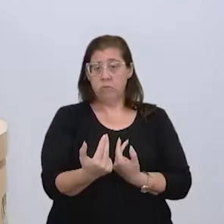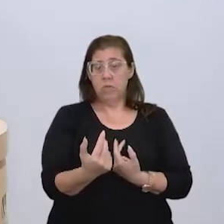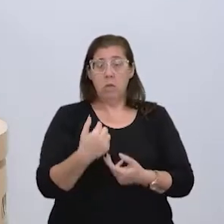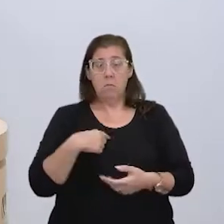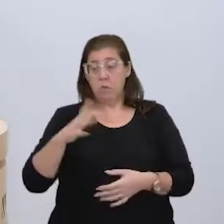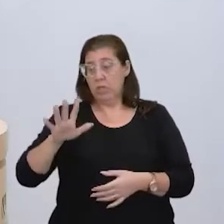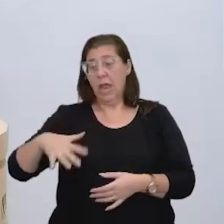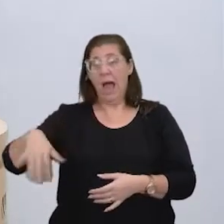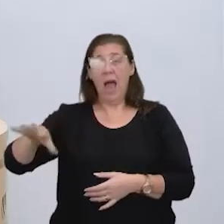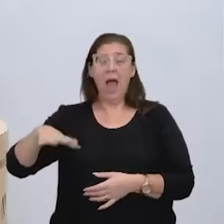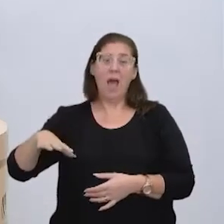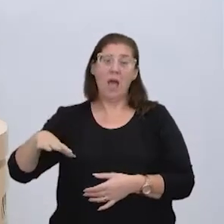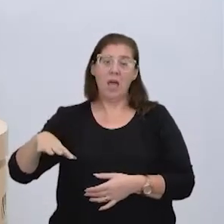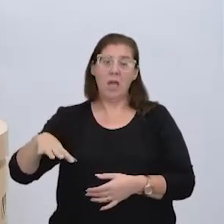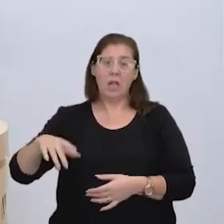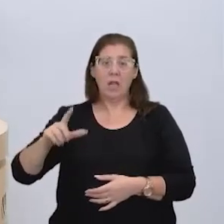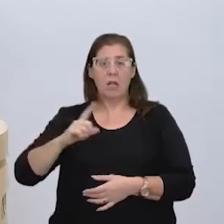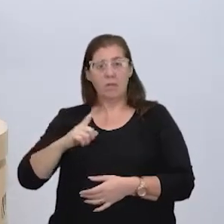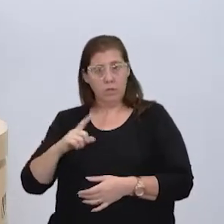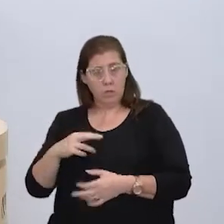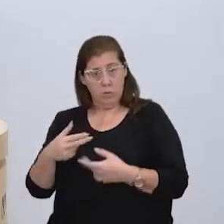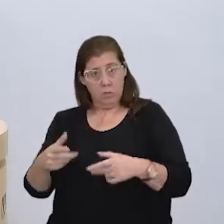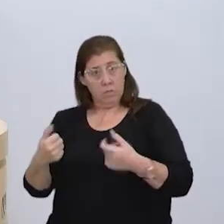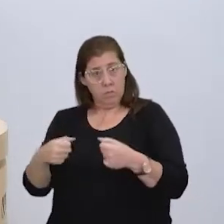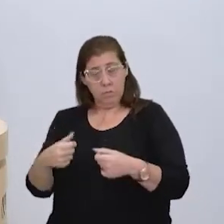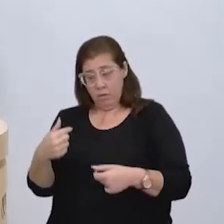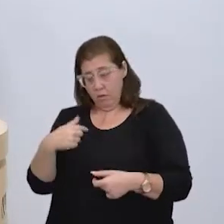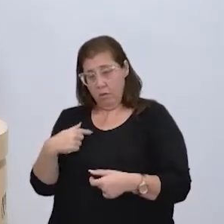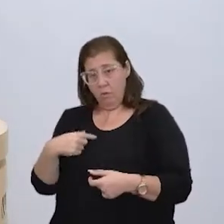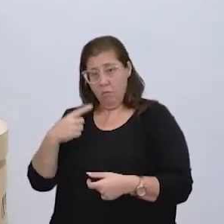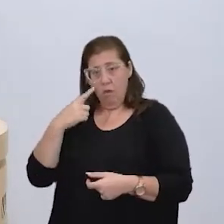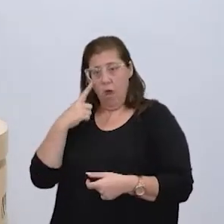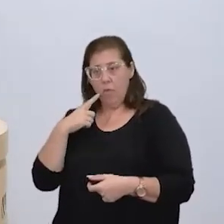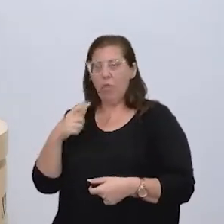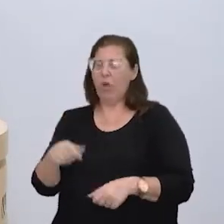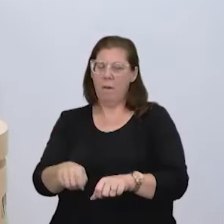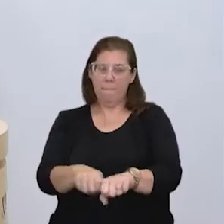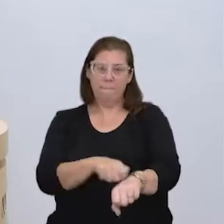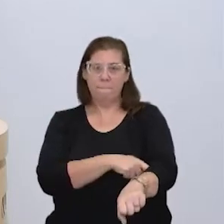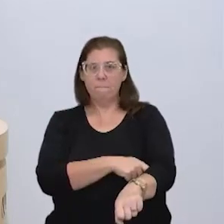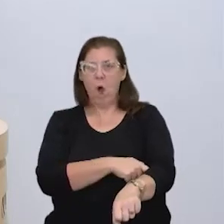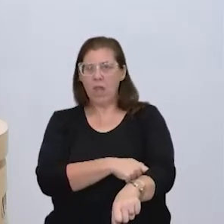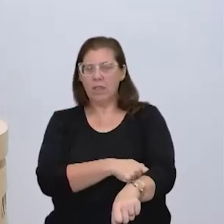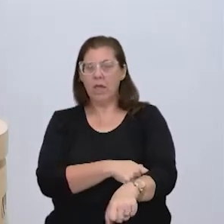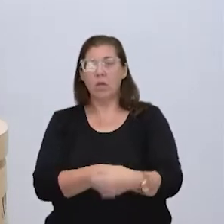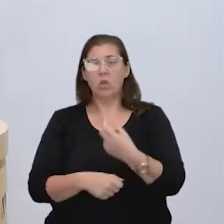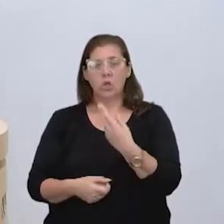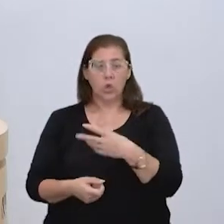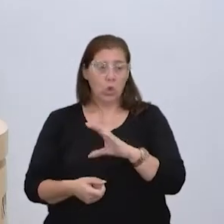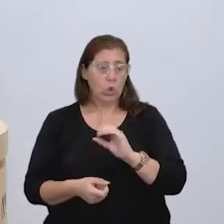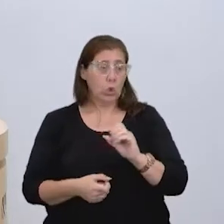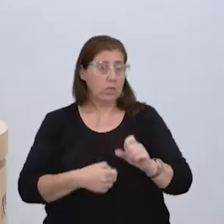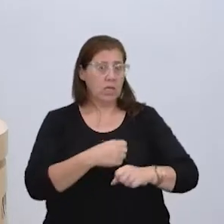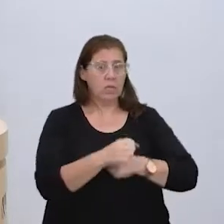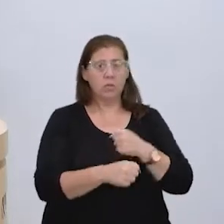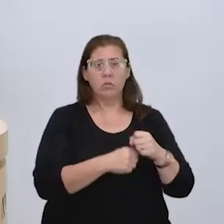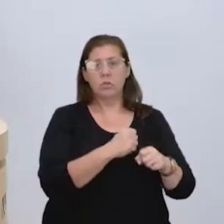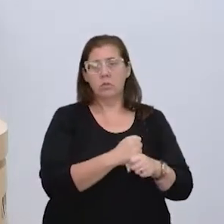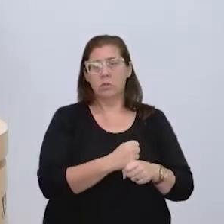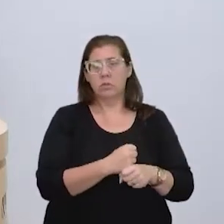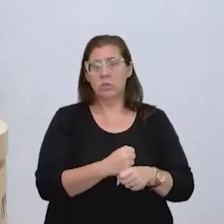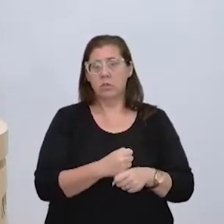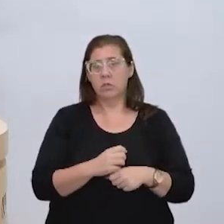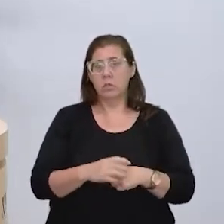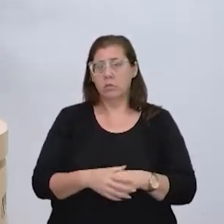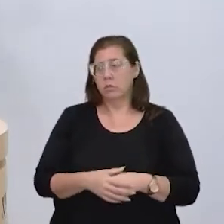do mercado. E eles vão gerando necessidades pra mim. Então, tipo, olha, essa bota, ela vai durar 200 anos e o solado dela é costurado. E